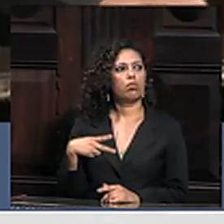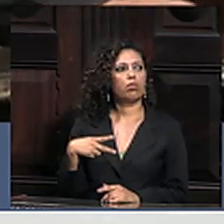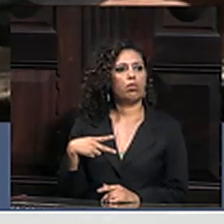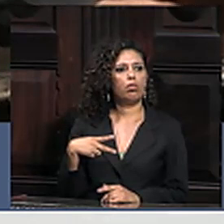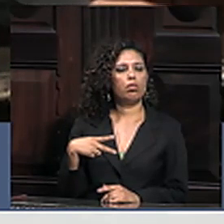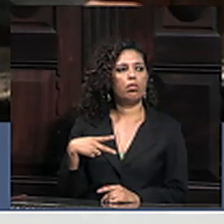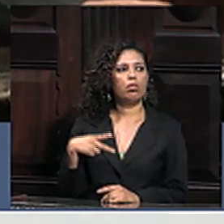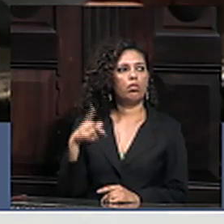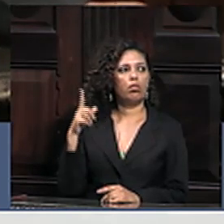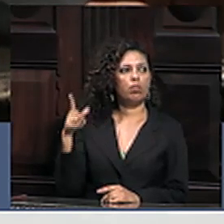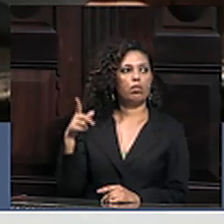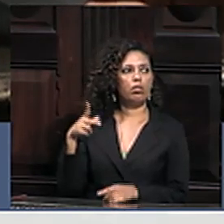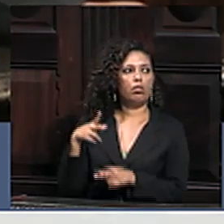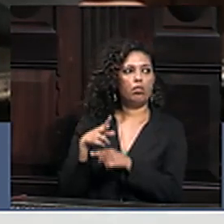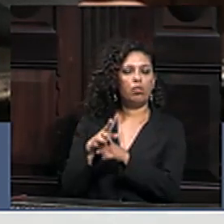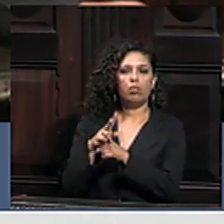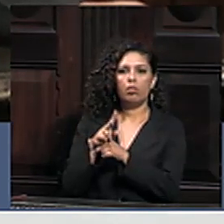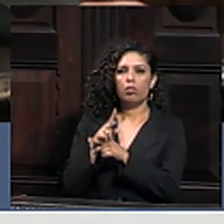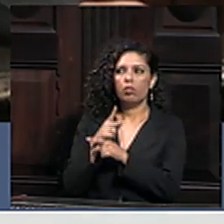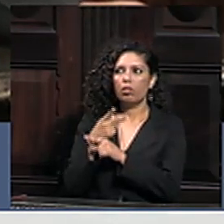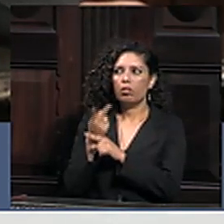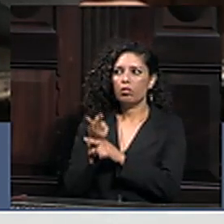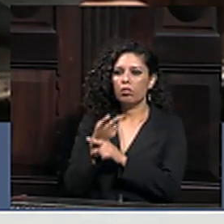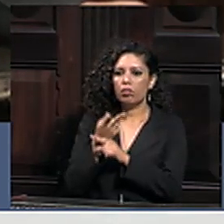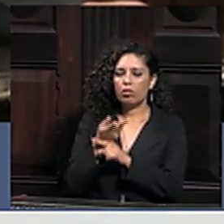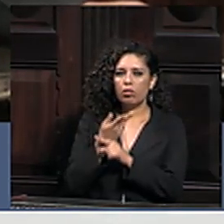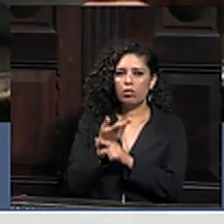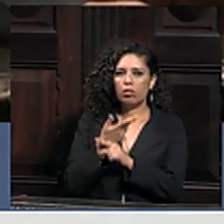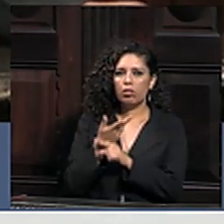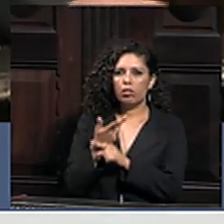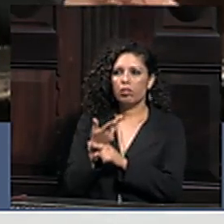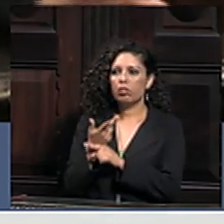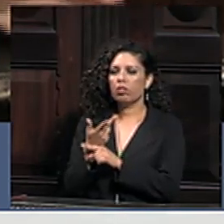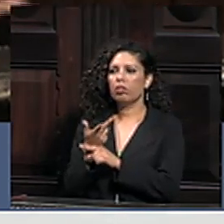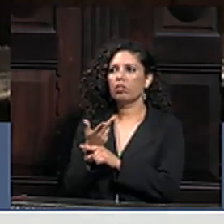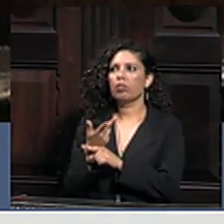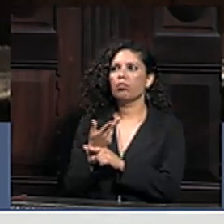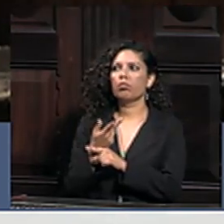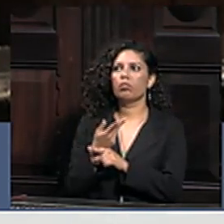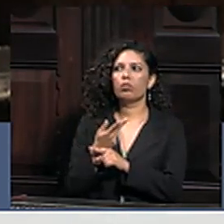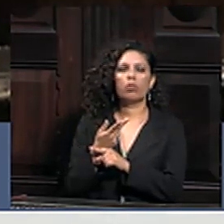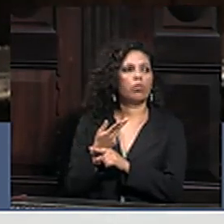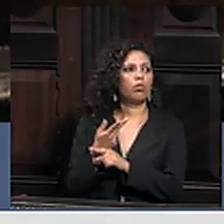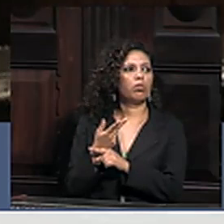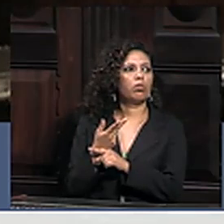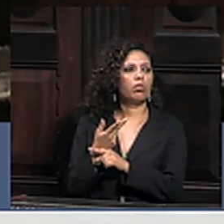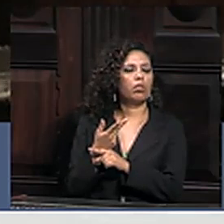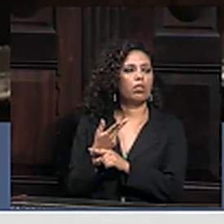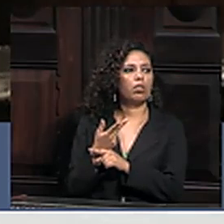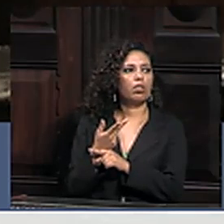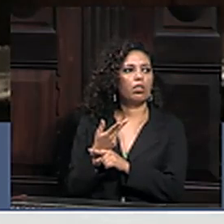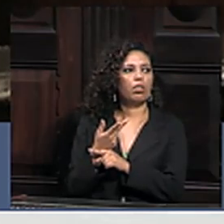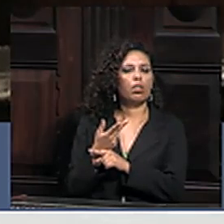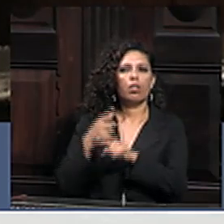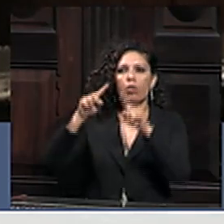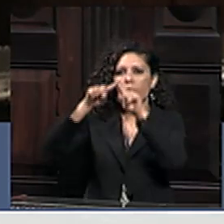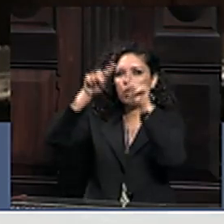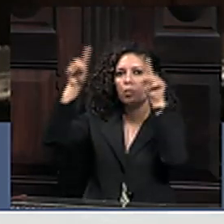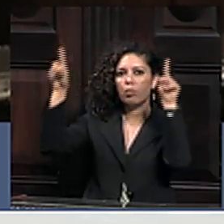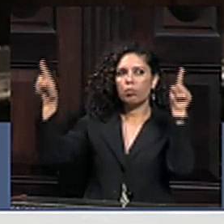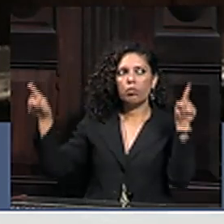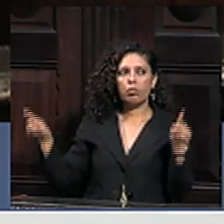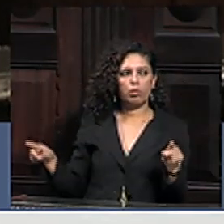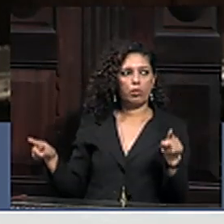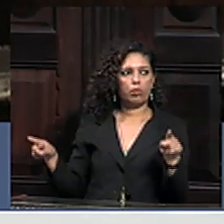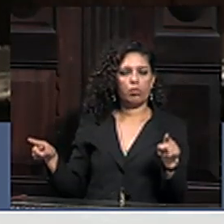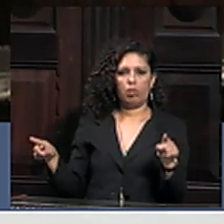buscar pedagiar o arco metropolitano, falando até da ocupação das